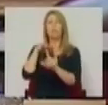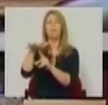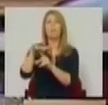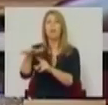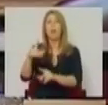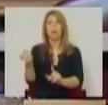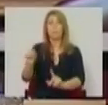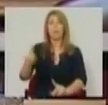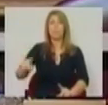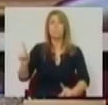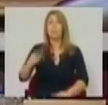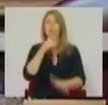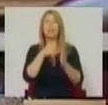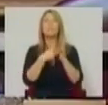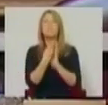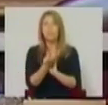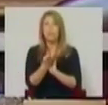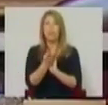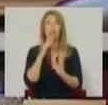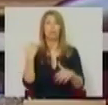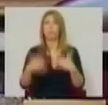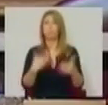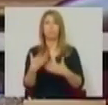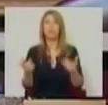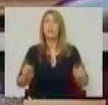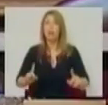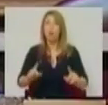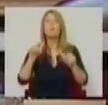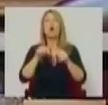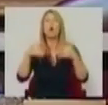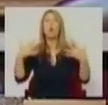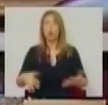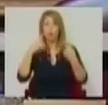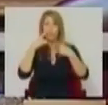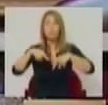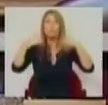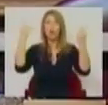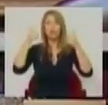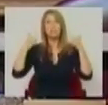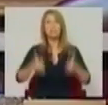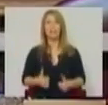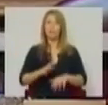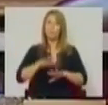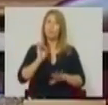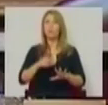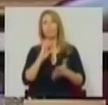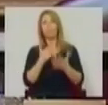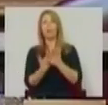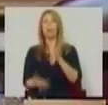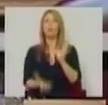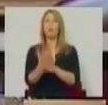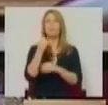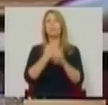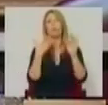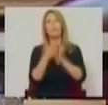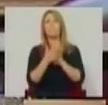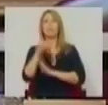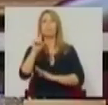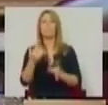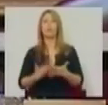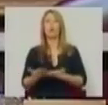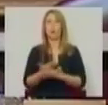de medidas que não teriam ido para a frente e que hoje se provaram acertadas do ponto de vista da recuperação do emprego e da economia.